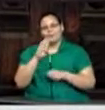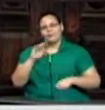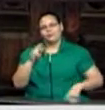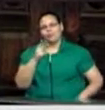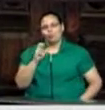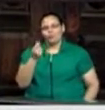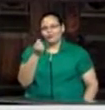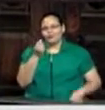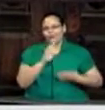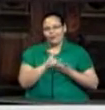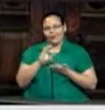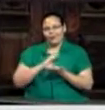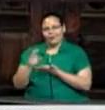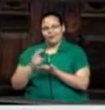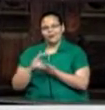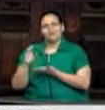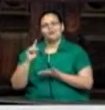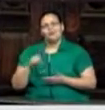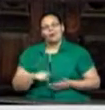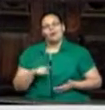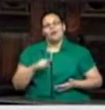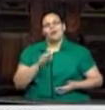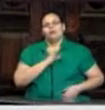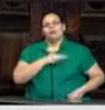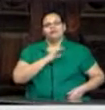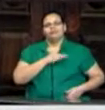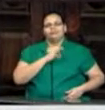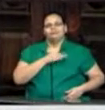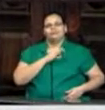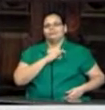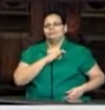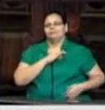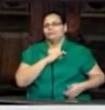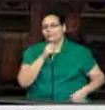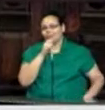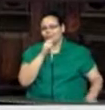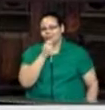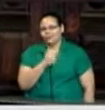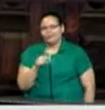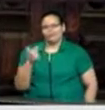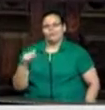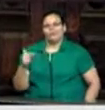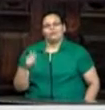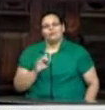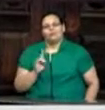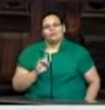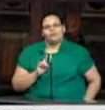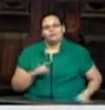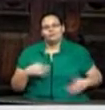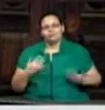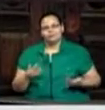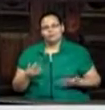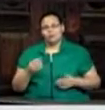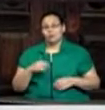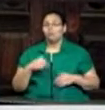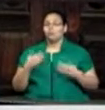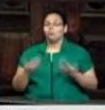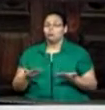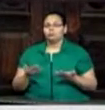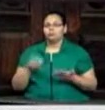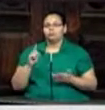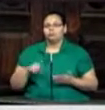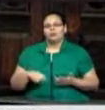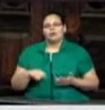reais em isenções fiscais que não têm sequer as suas contrapartidas claras. Enquanto